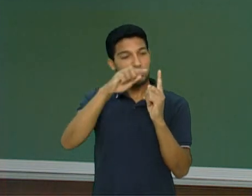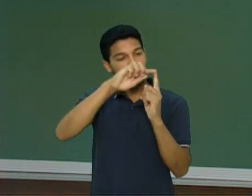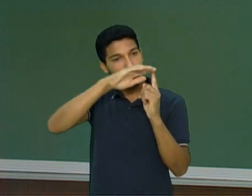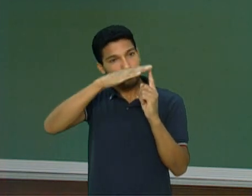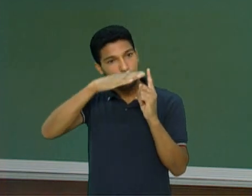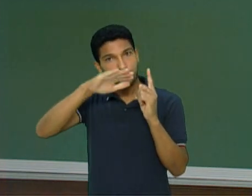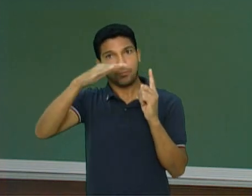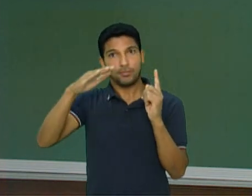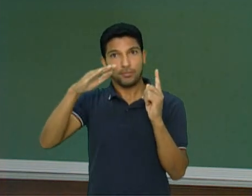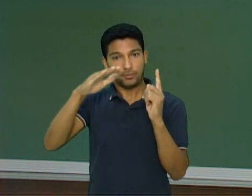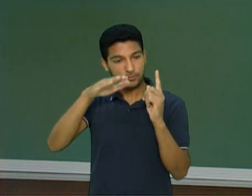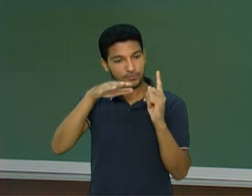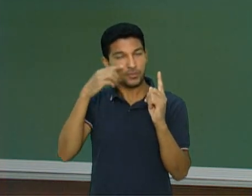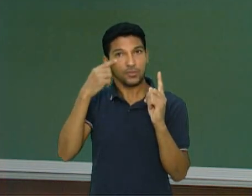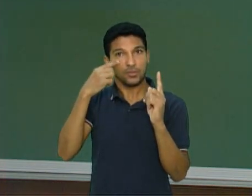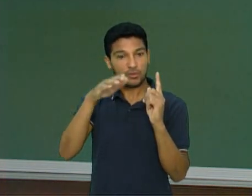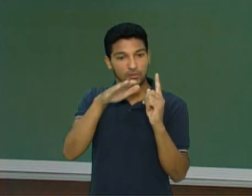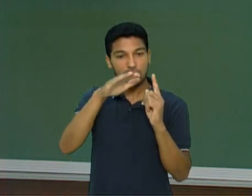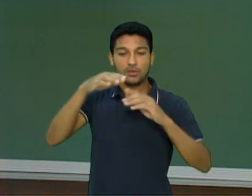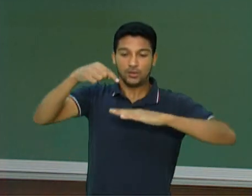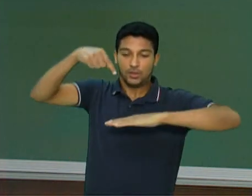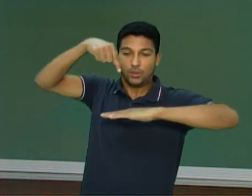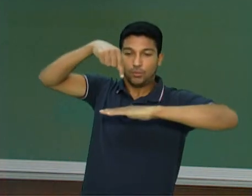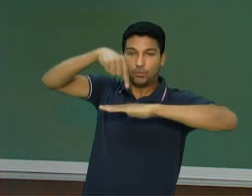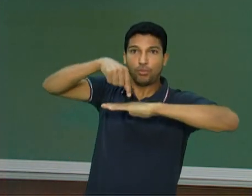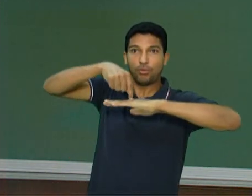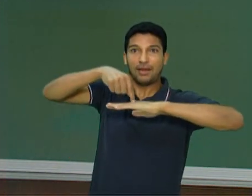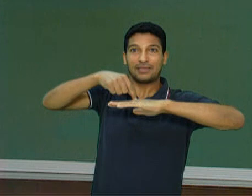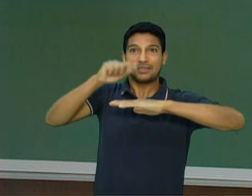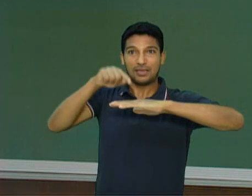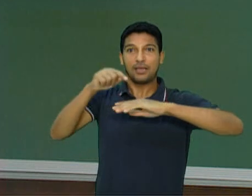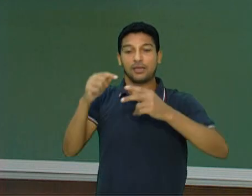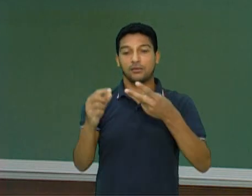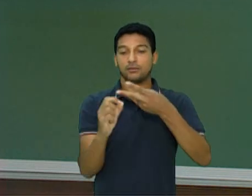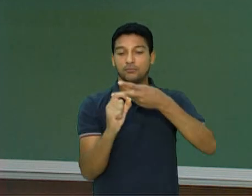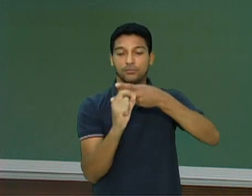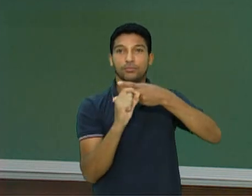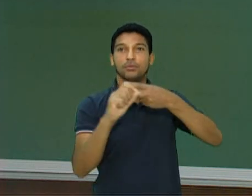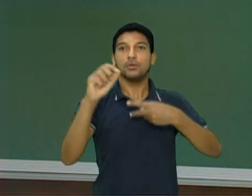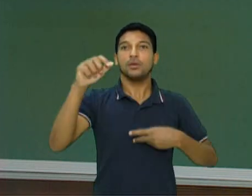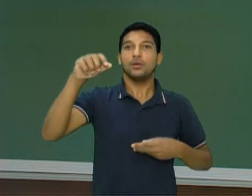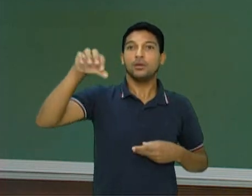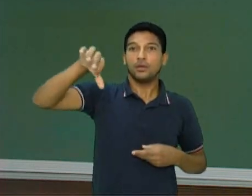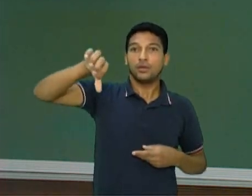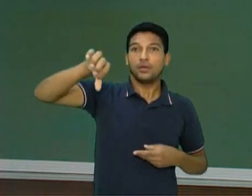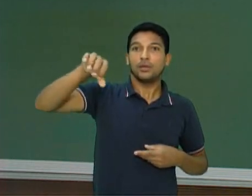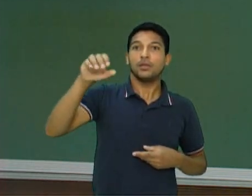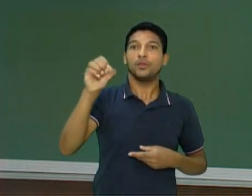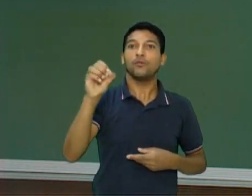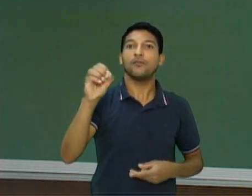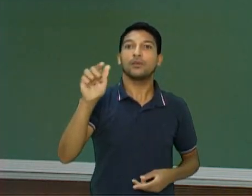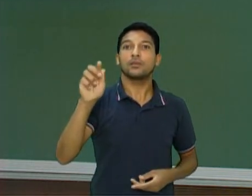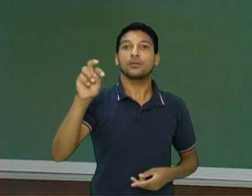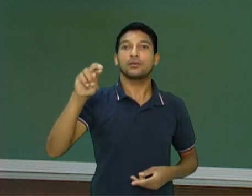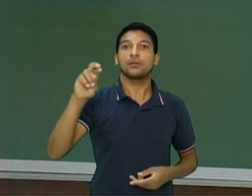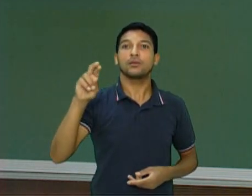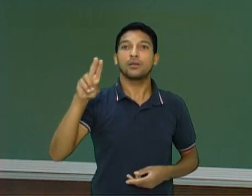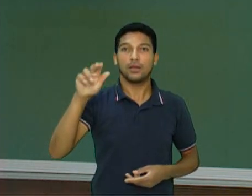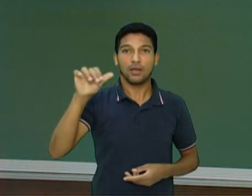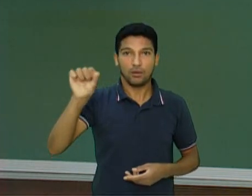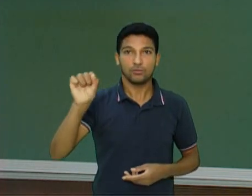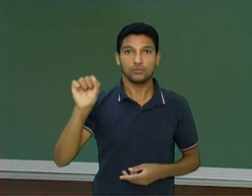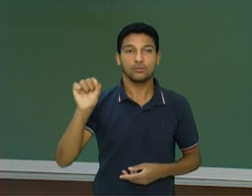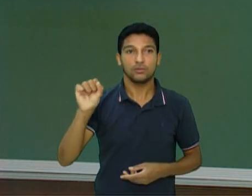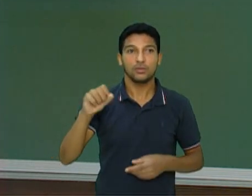passa por esse ponto e a sua sombra, tem que formar 90 graus com o solo, ok? Se isso acontecer, eu tenho a